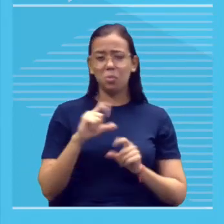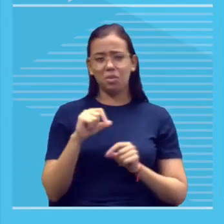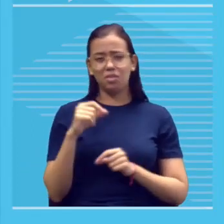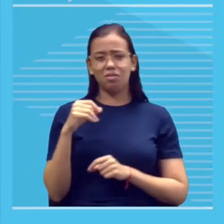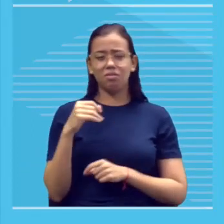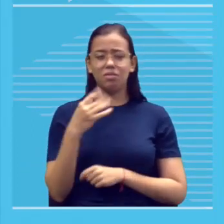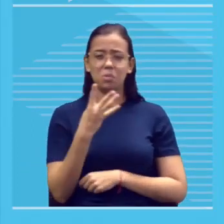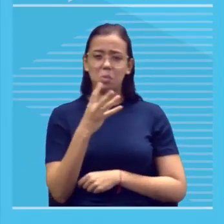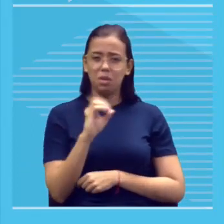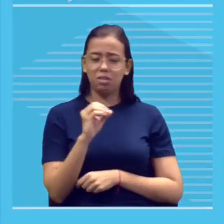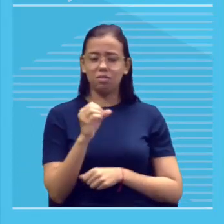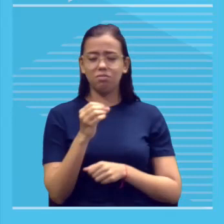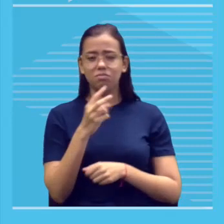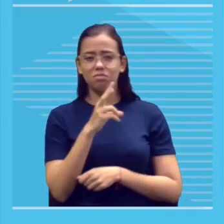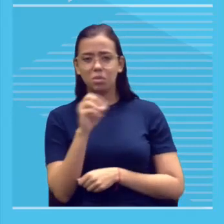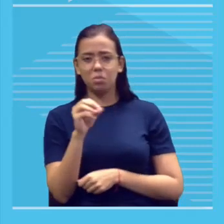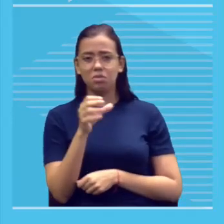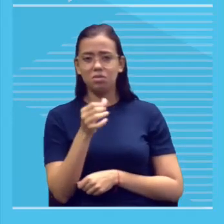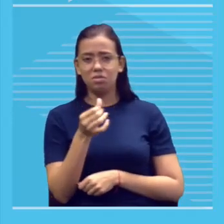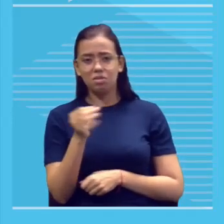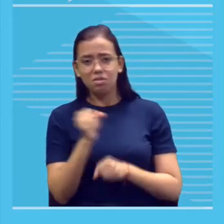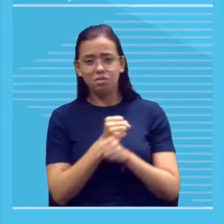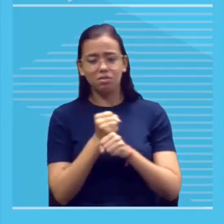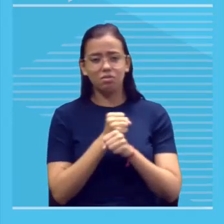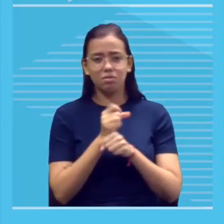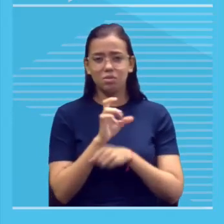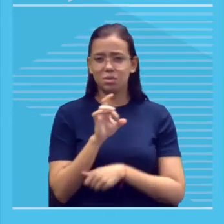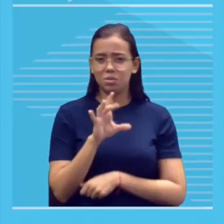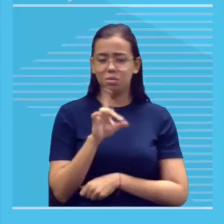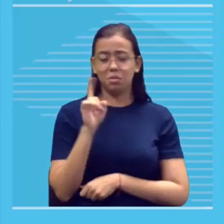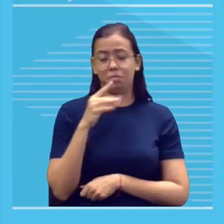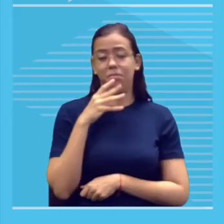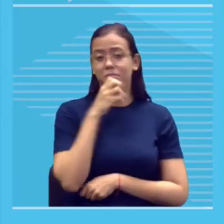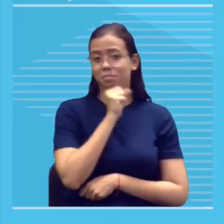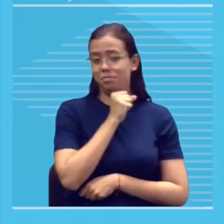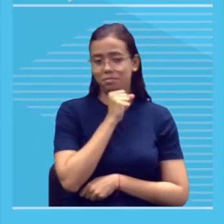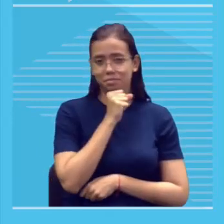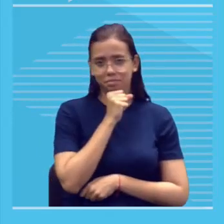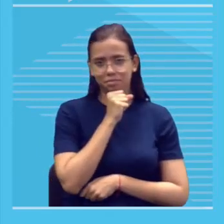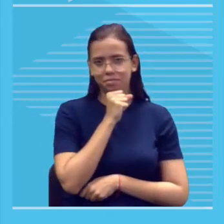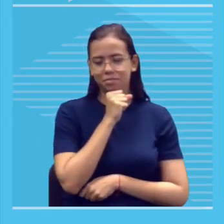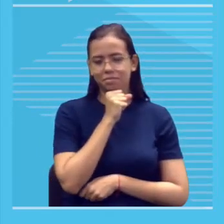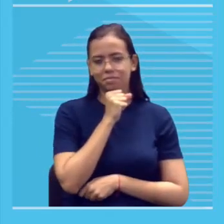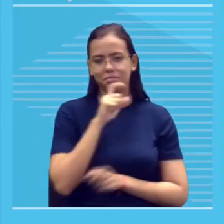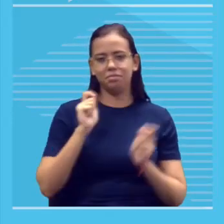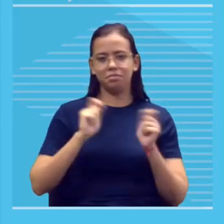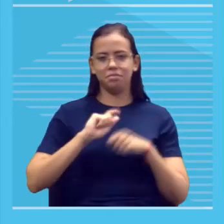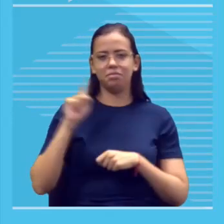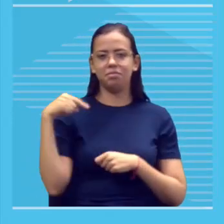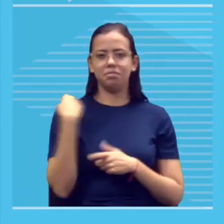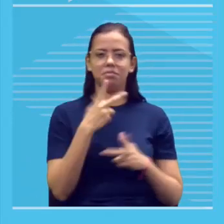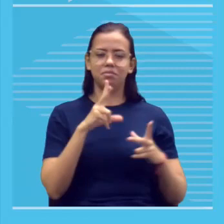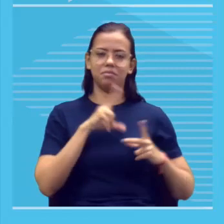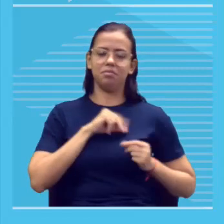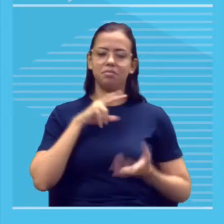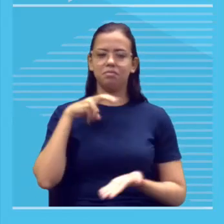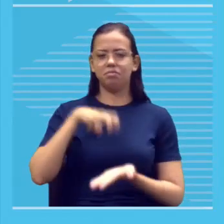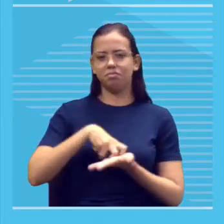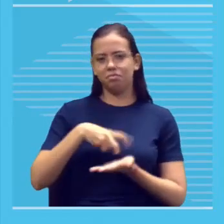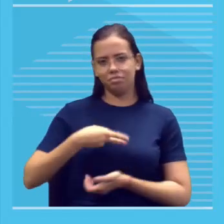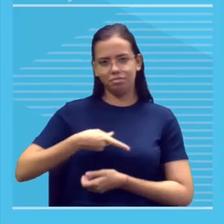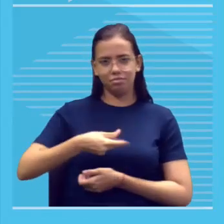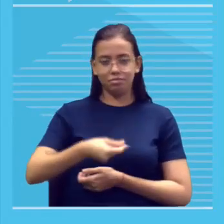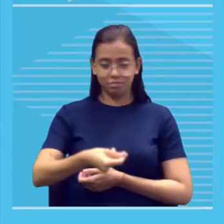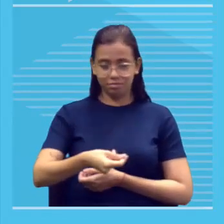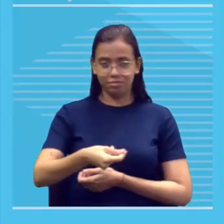50 60 anos ou 70 é uma vida muito curta para que nós merecessemos uma condenação eterna